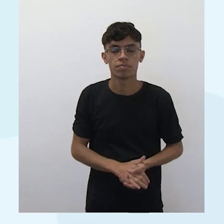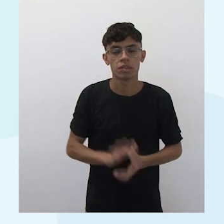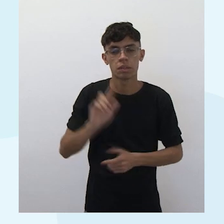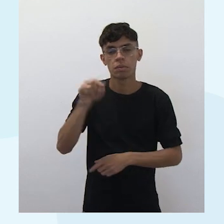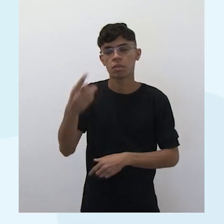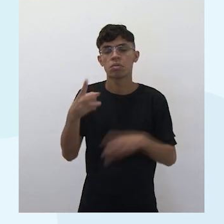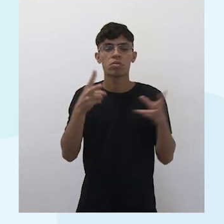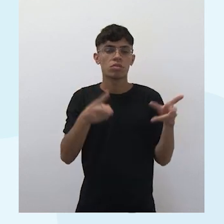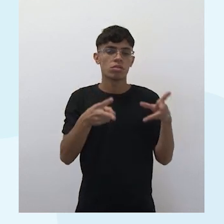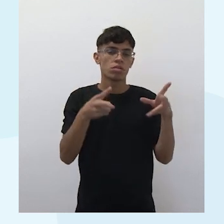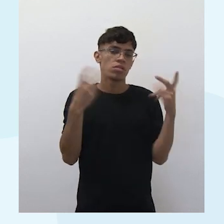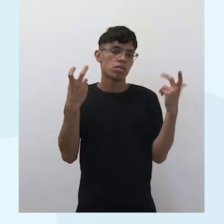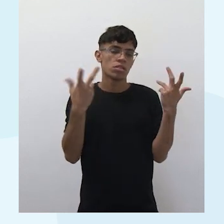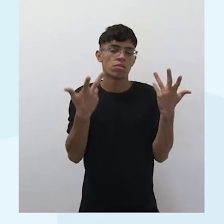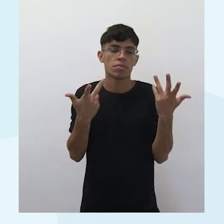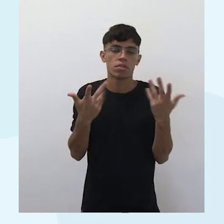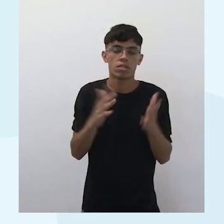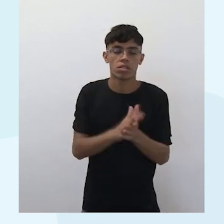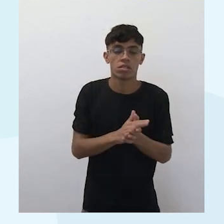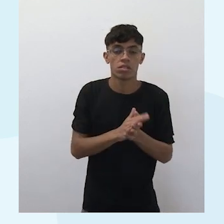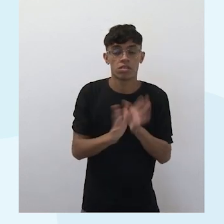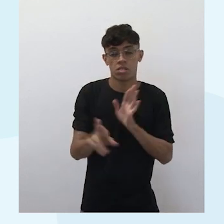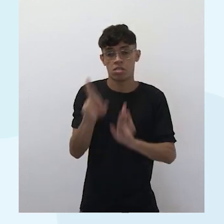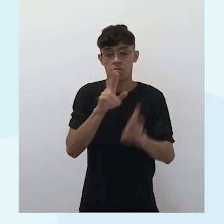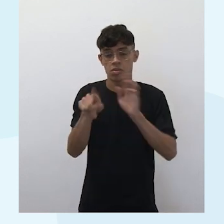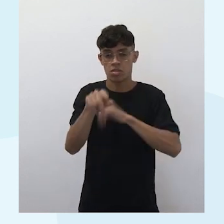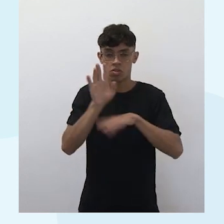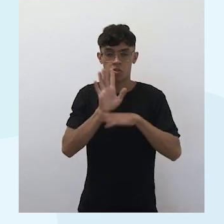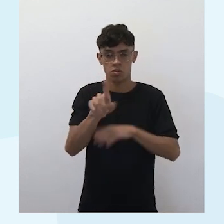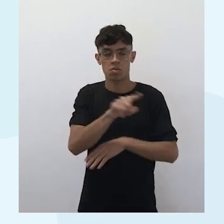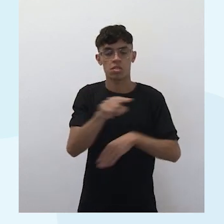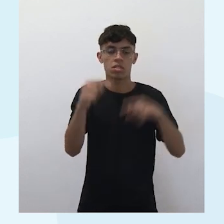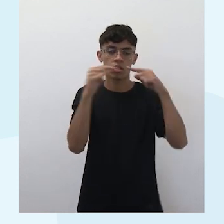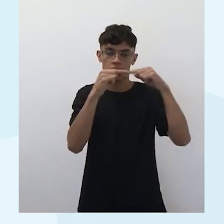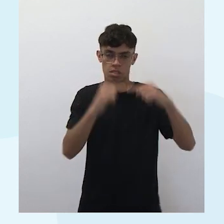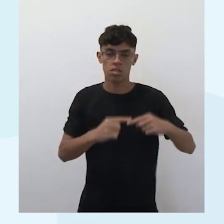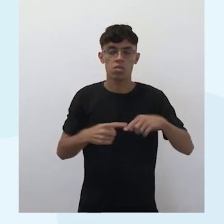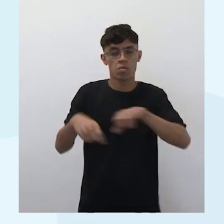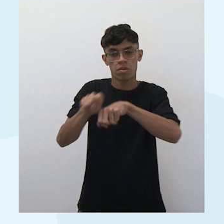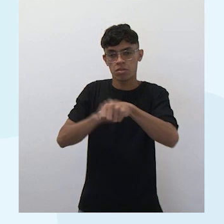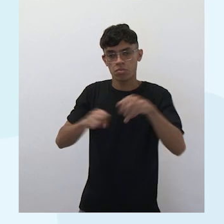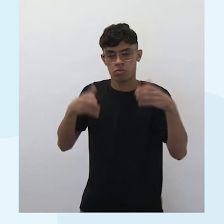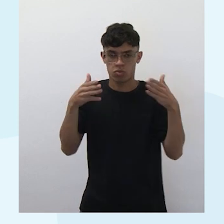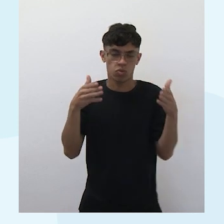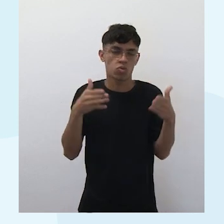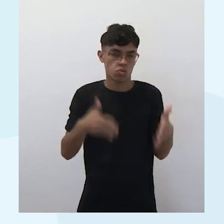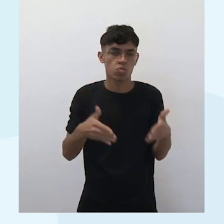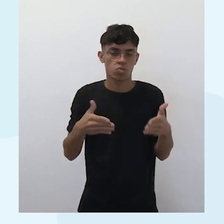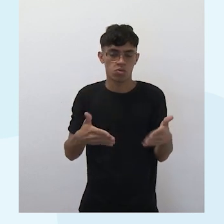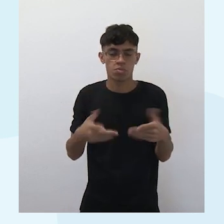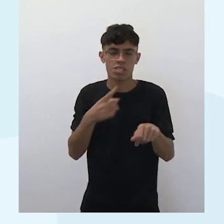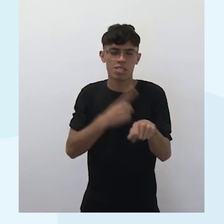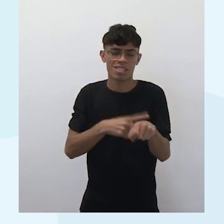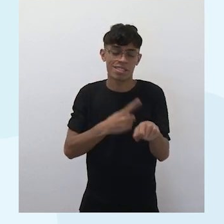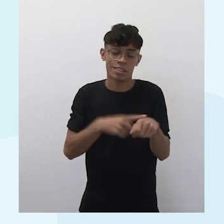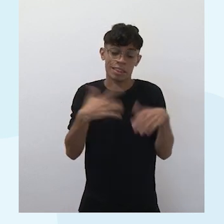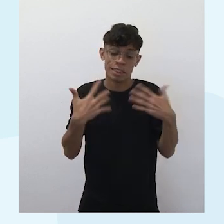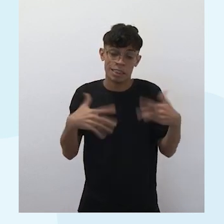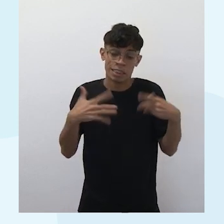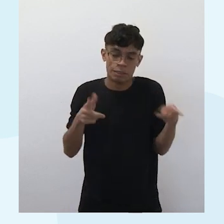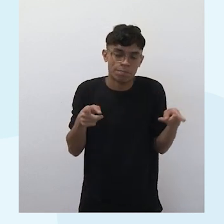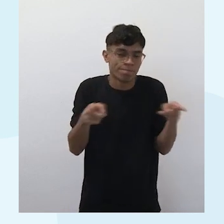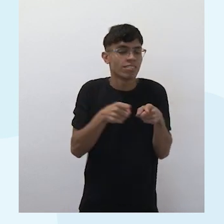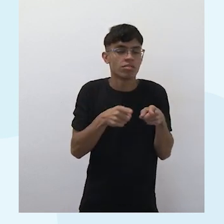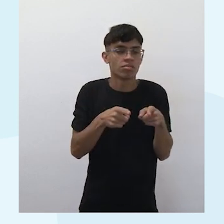ler as contribuições de vocês em relação a esta formação de hoje, mas nós estamos com o tempo já bem apertado